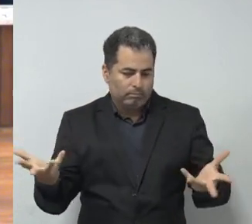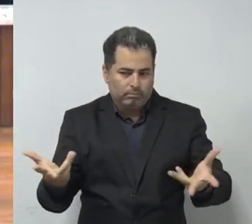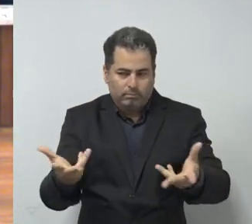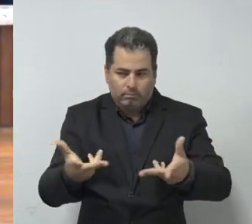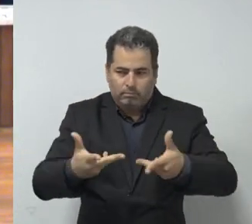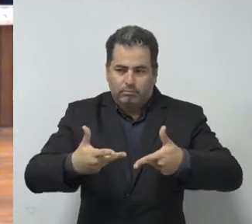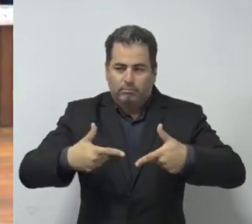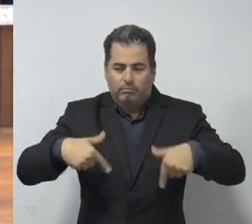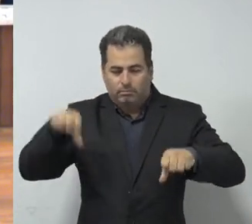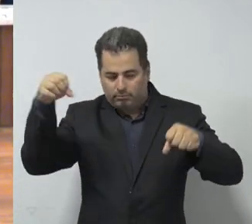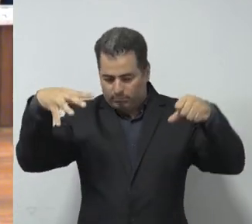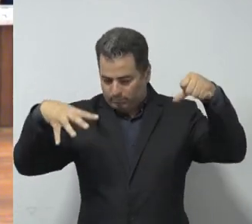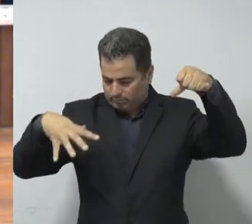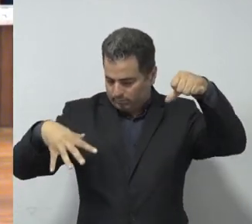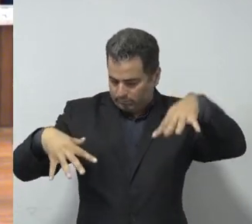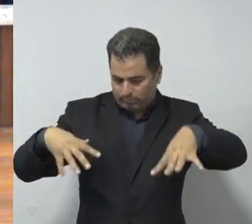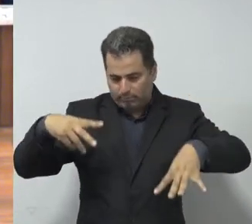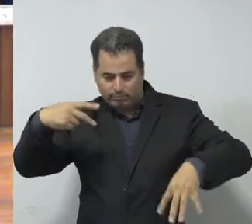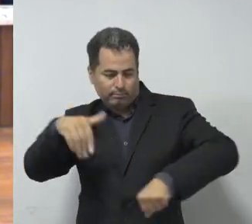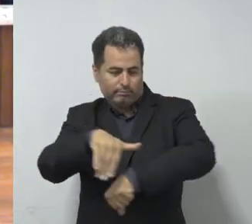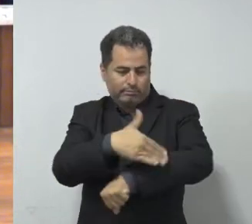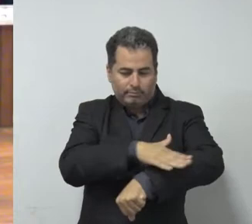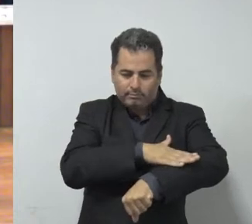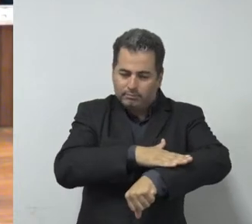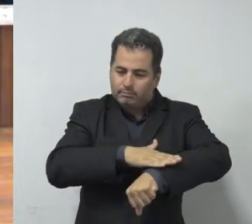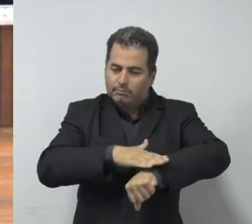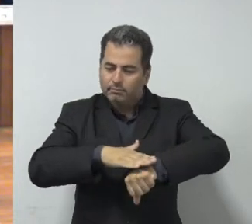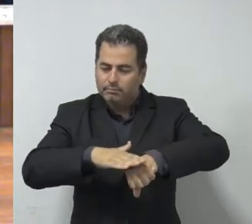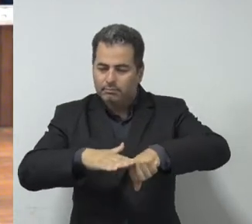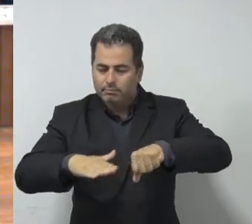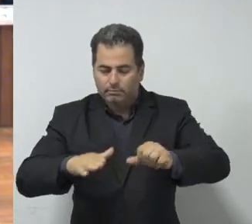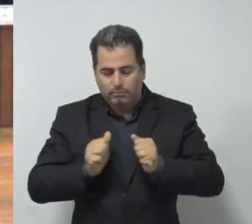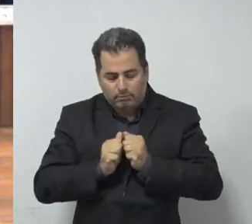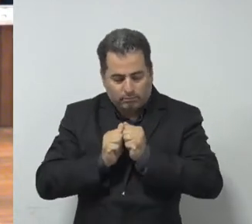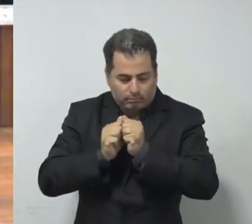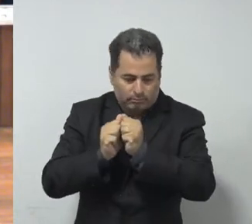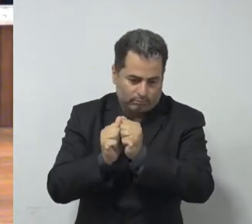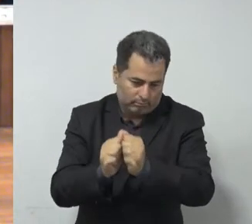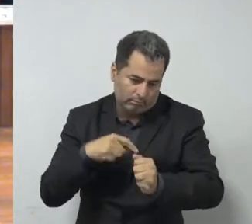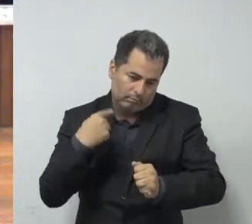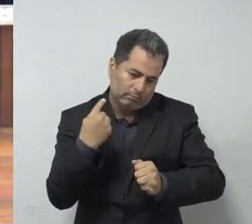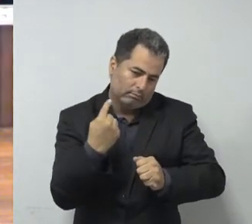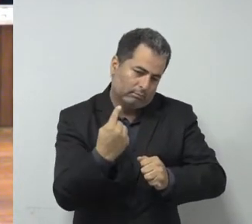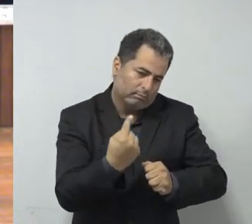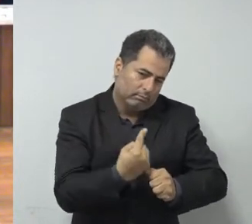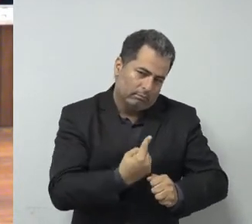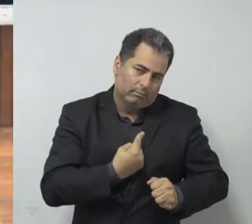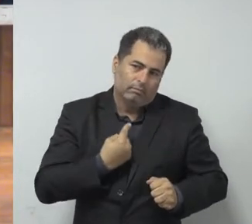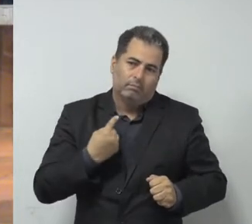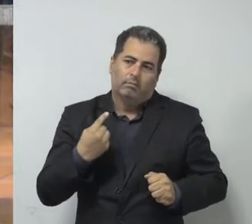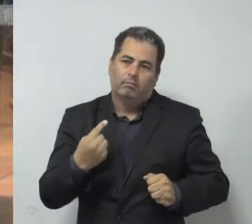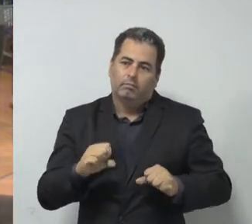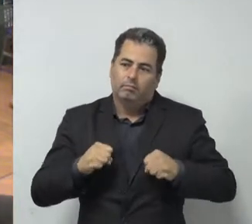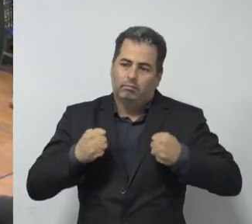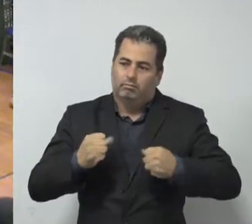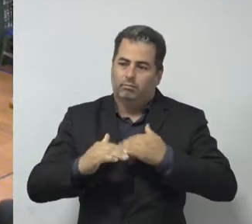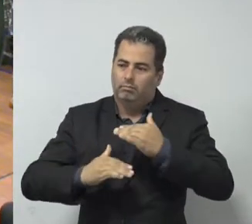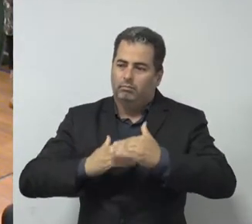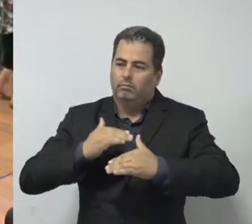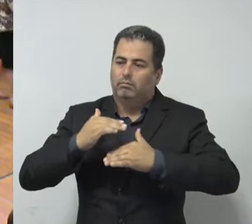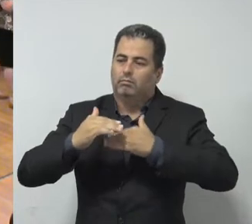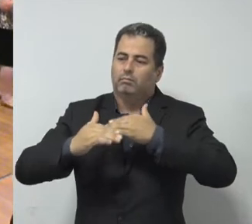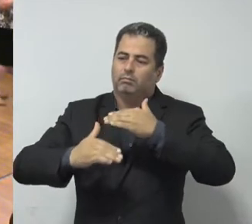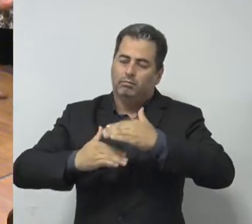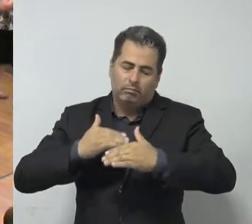derrama luzes nas calçadas e te acompanha neste afã de progredir, é o